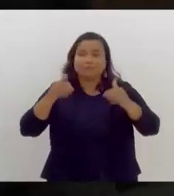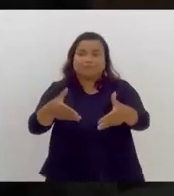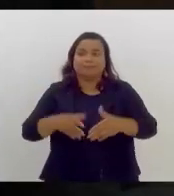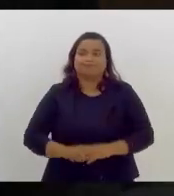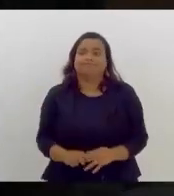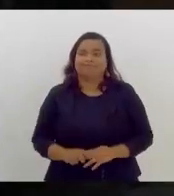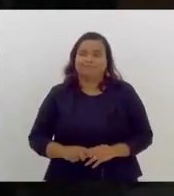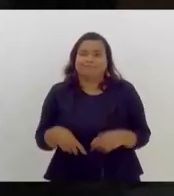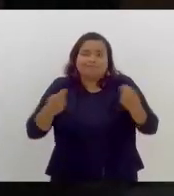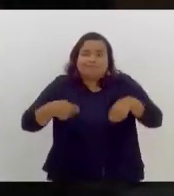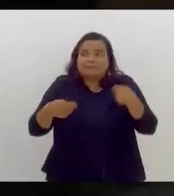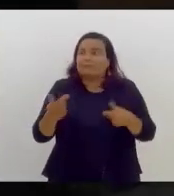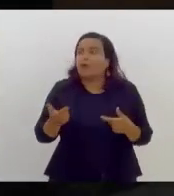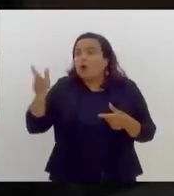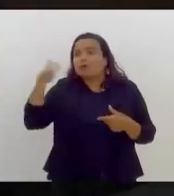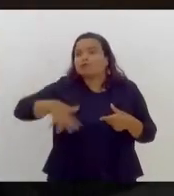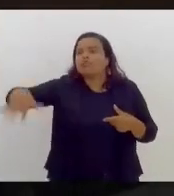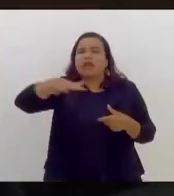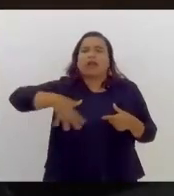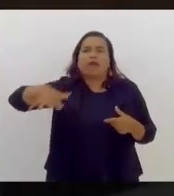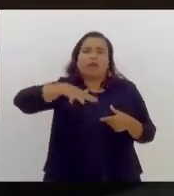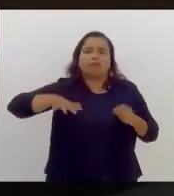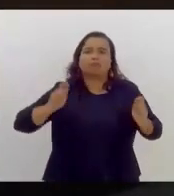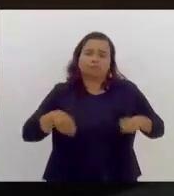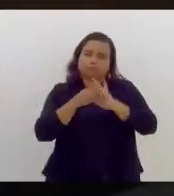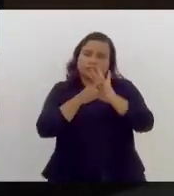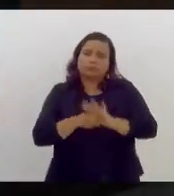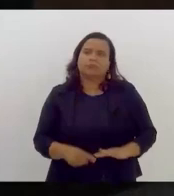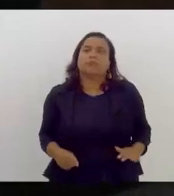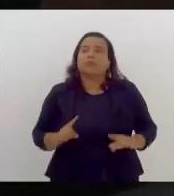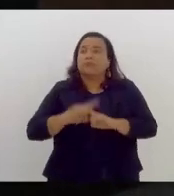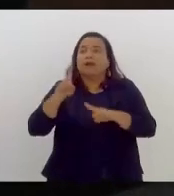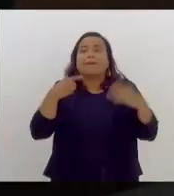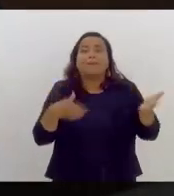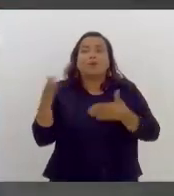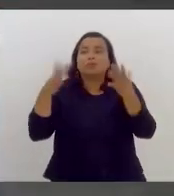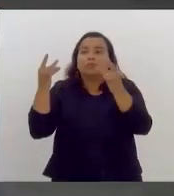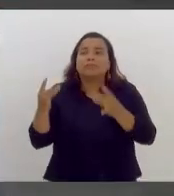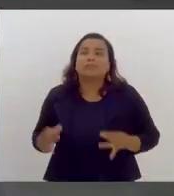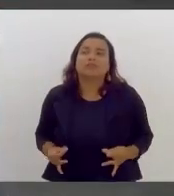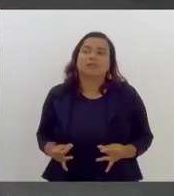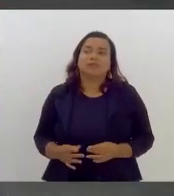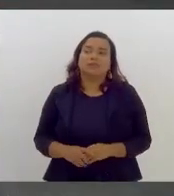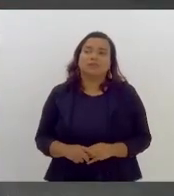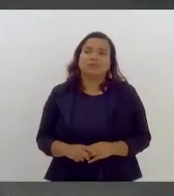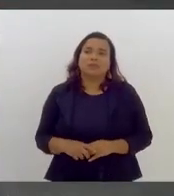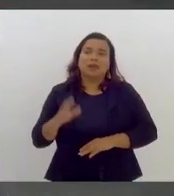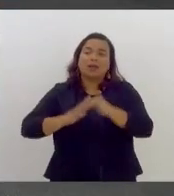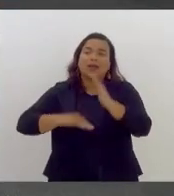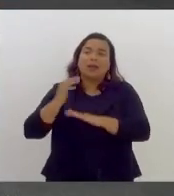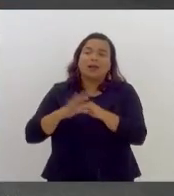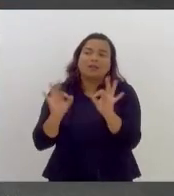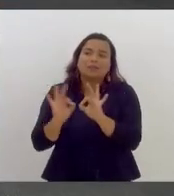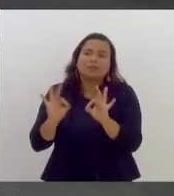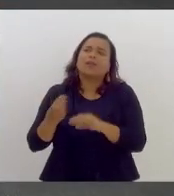isso. Tem que ser para fiscalização de uma forma geral. Mas é que essa é uma produção específica.